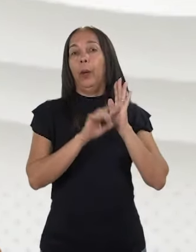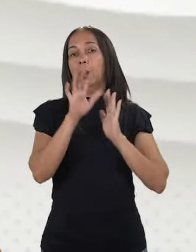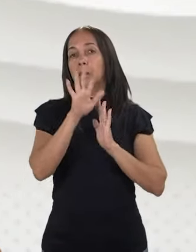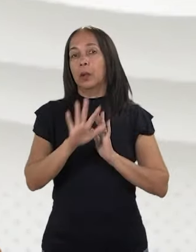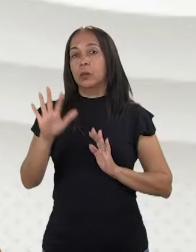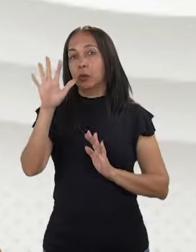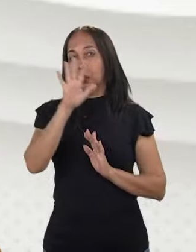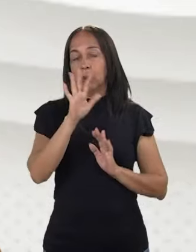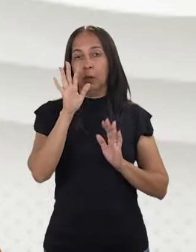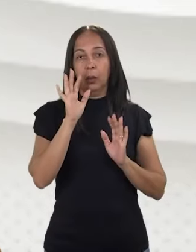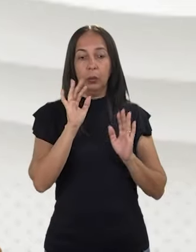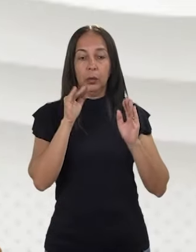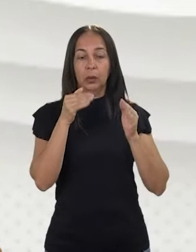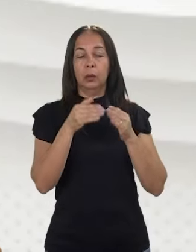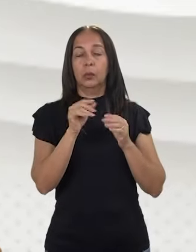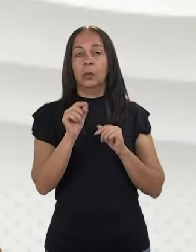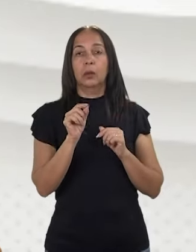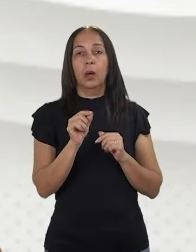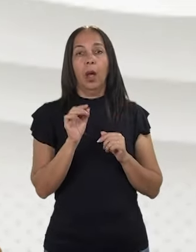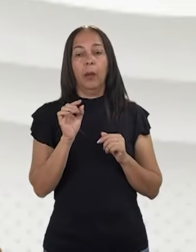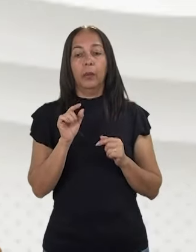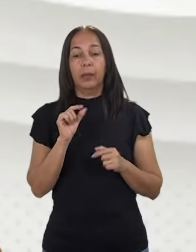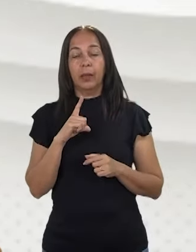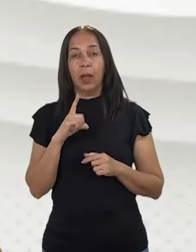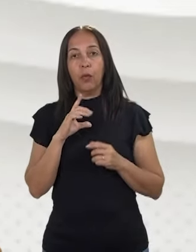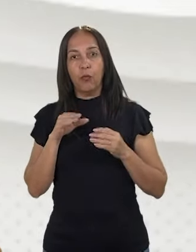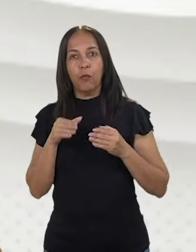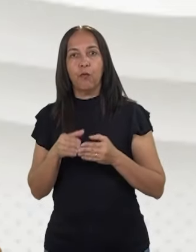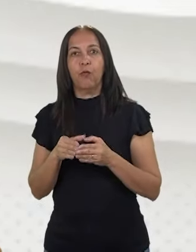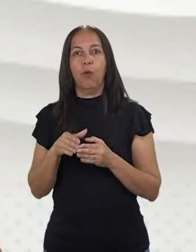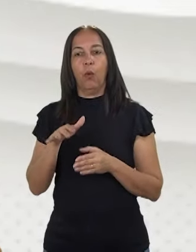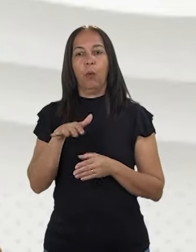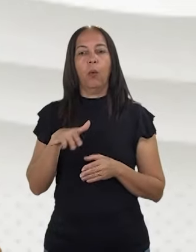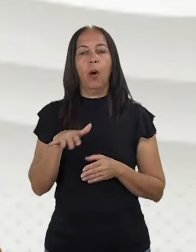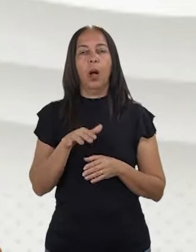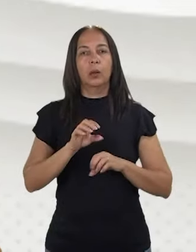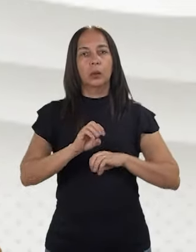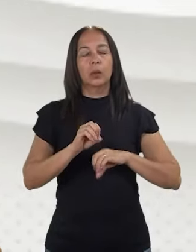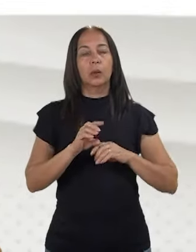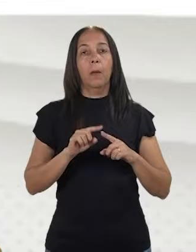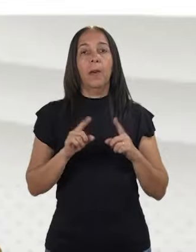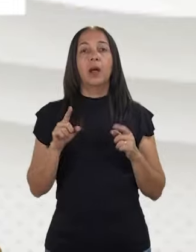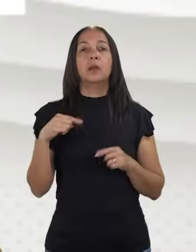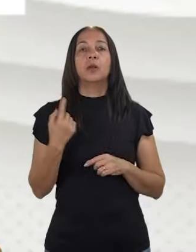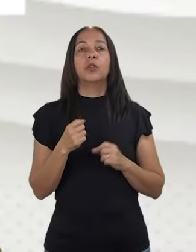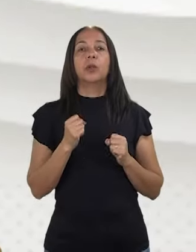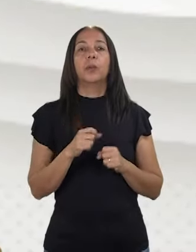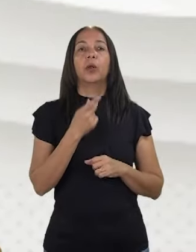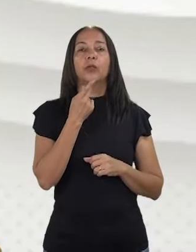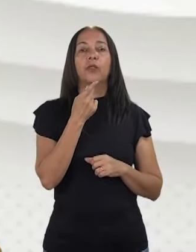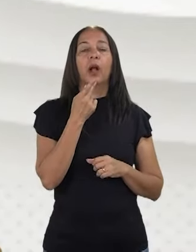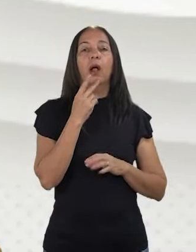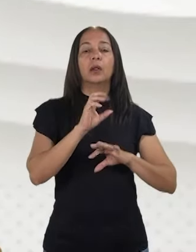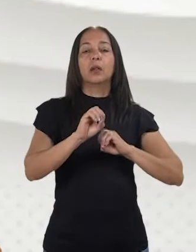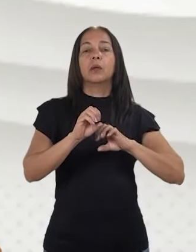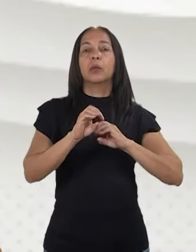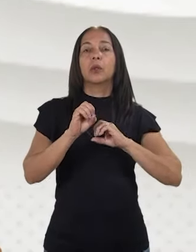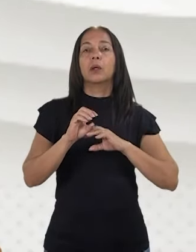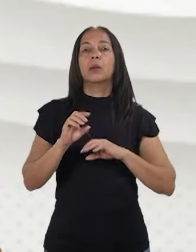muito mais voltada paraa pedagogia né então para quem trabalha de fato com essa área de educação mas o que a gente pode falar de educação digital é que a